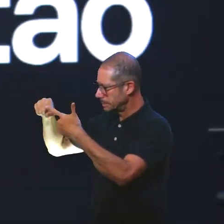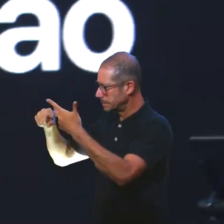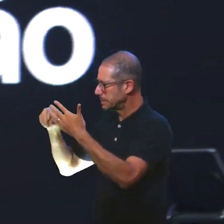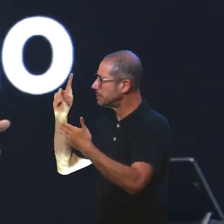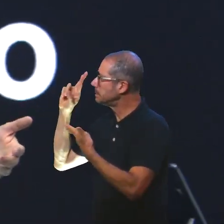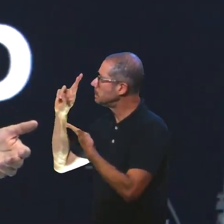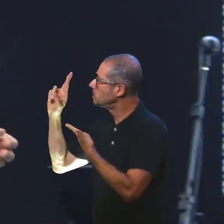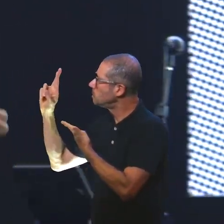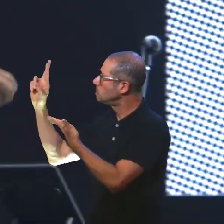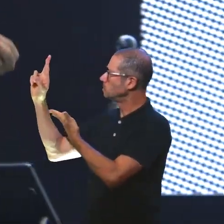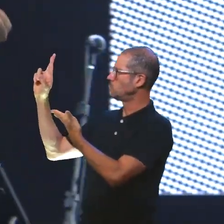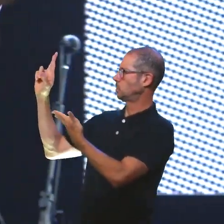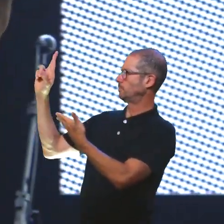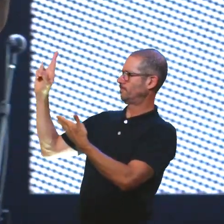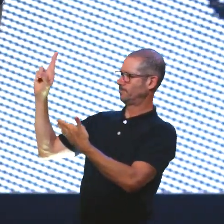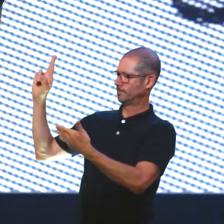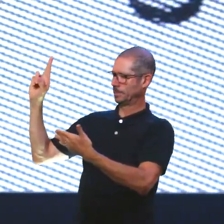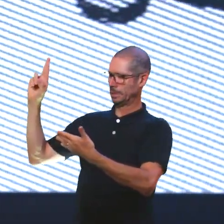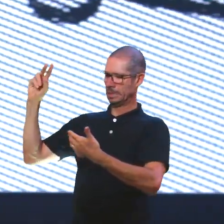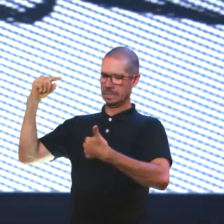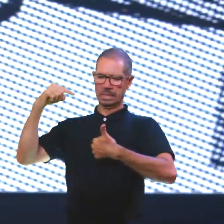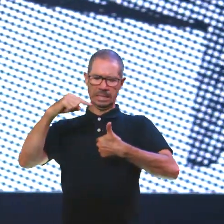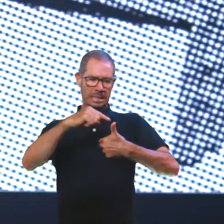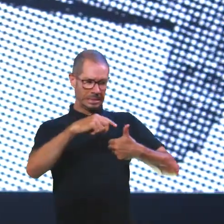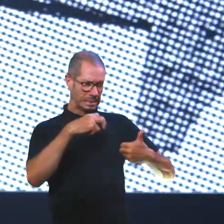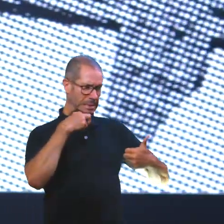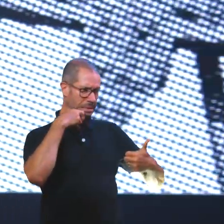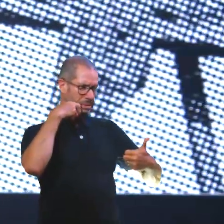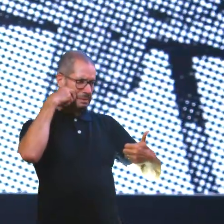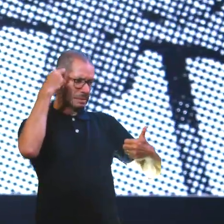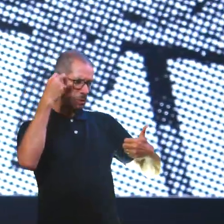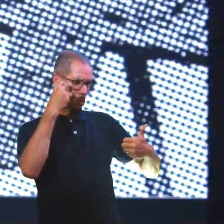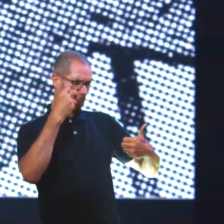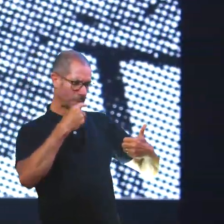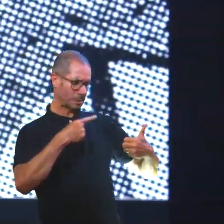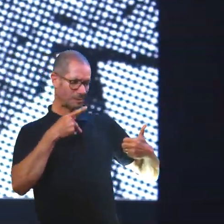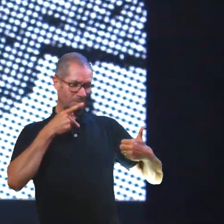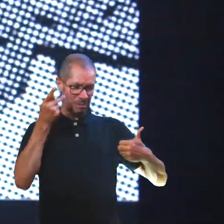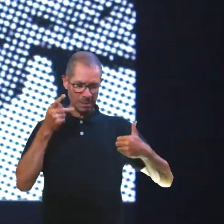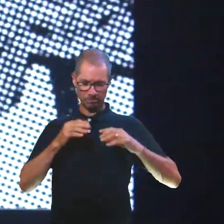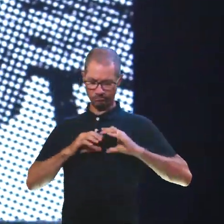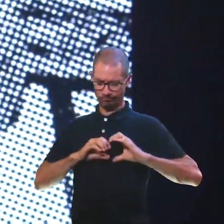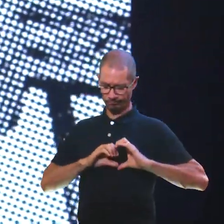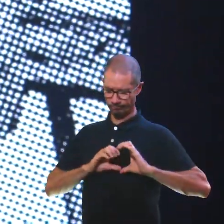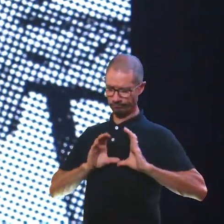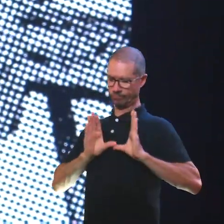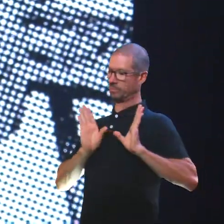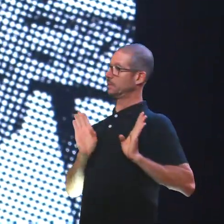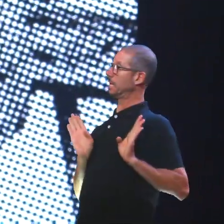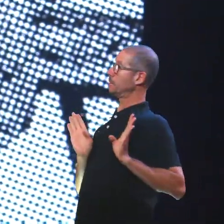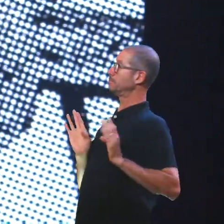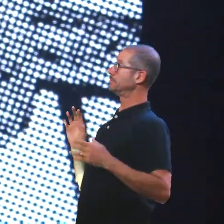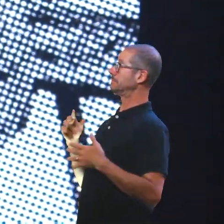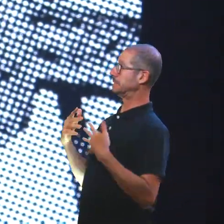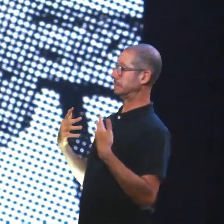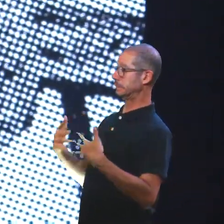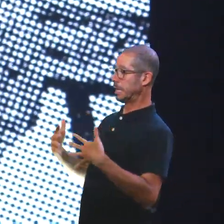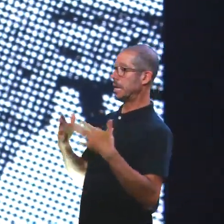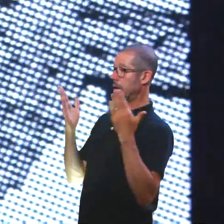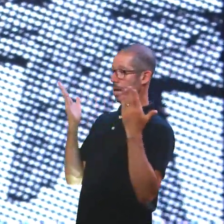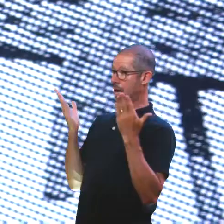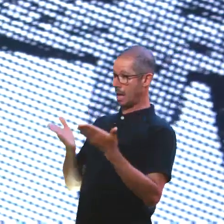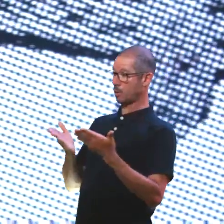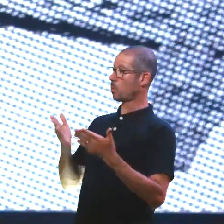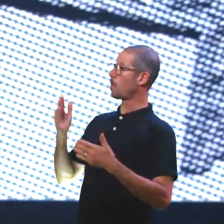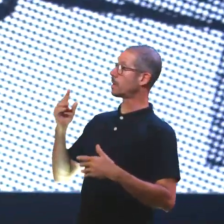Senhor, essa área feia que eu tenho vergonha de falar, que eu quero abrir para você. Ele fala, opa, agora meu filho